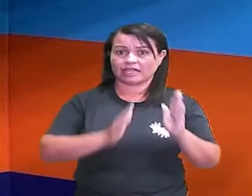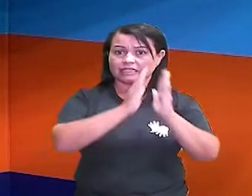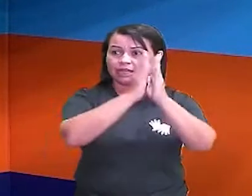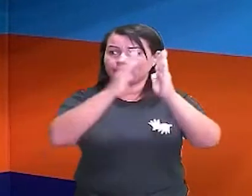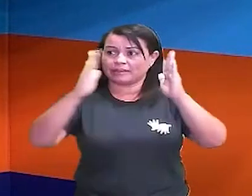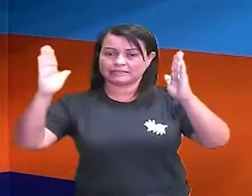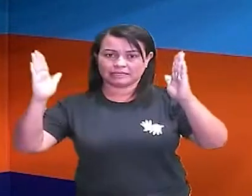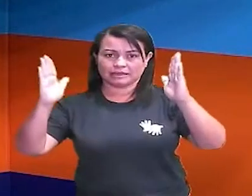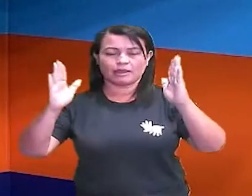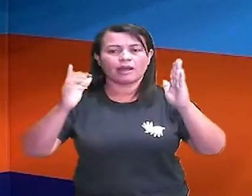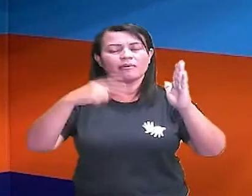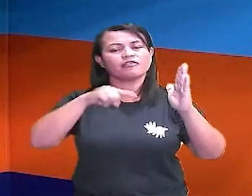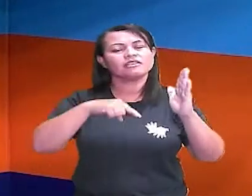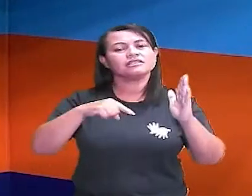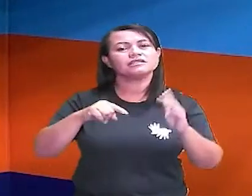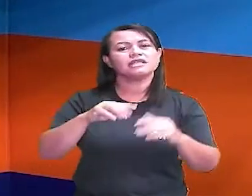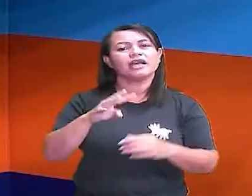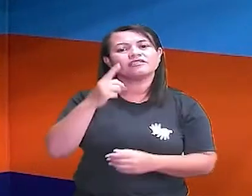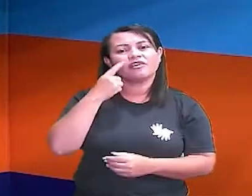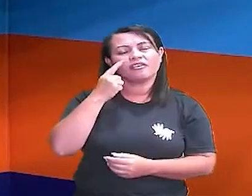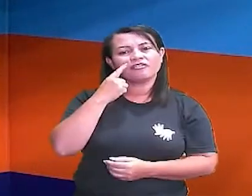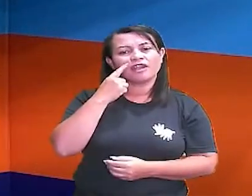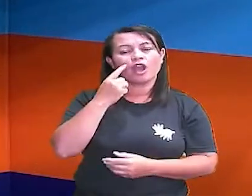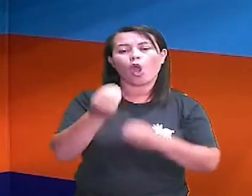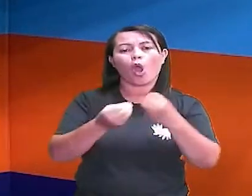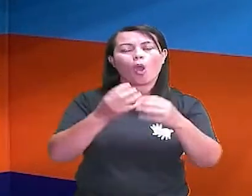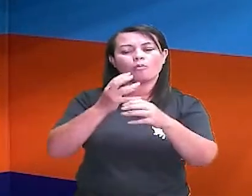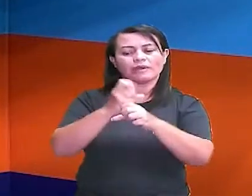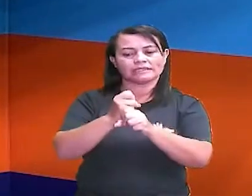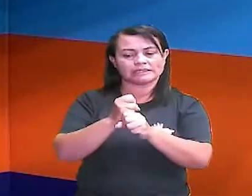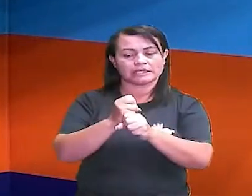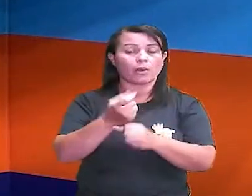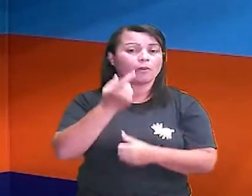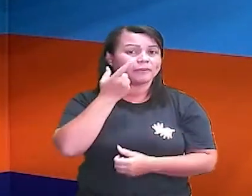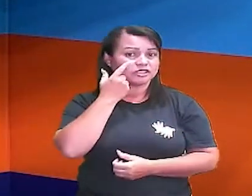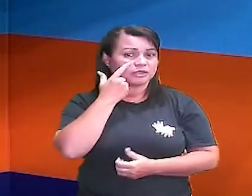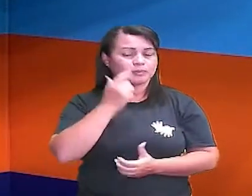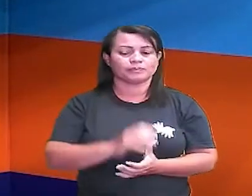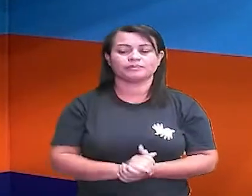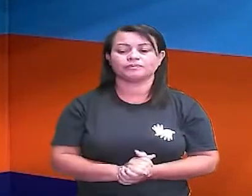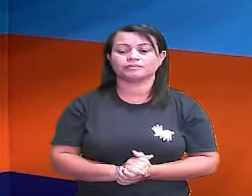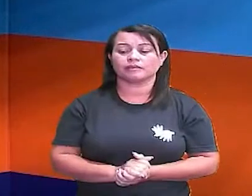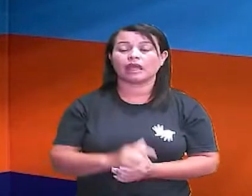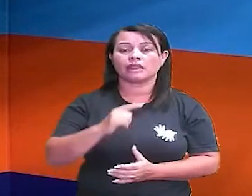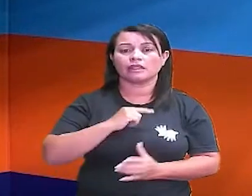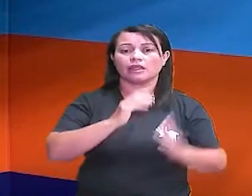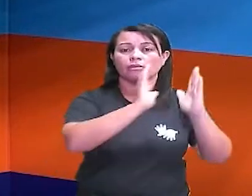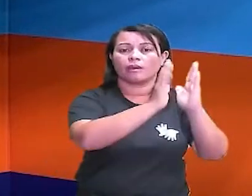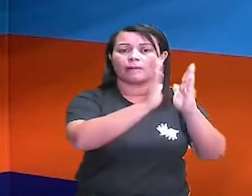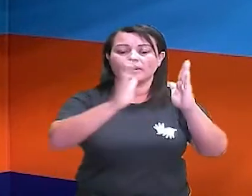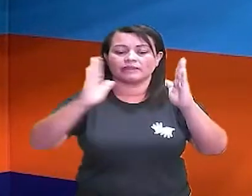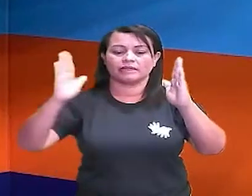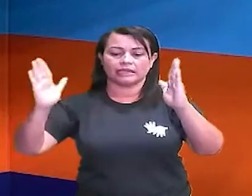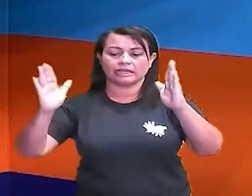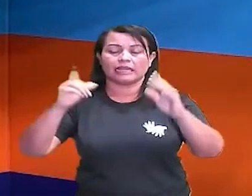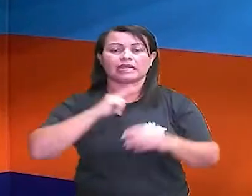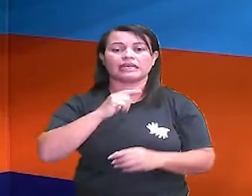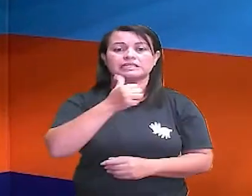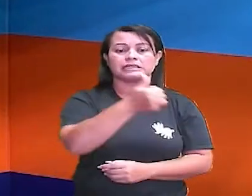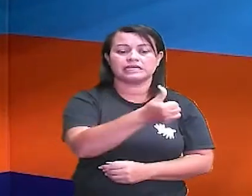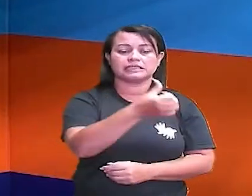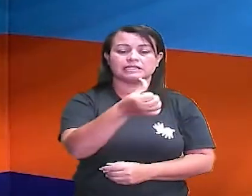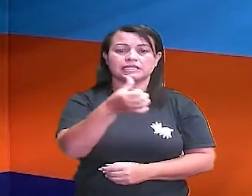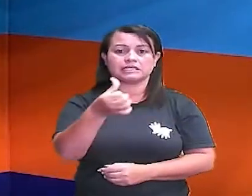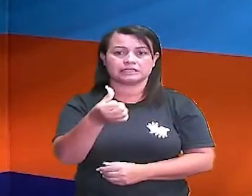gente reforçar nossos conhecimentos de adição, tá certo? Então, preste atenção. Em uma prateleira, há 166